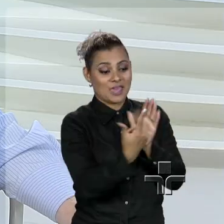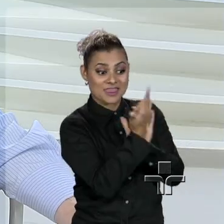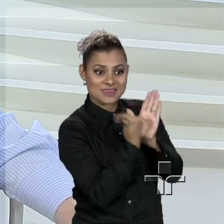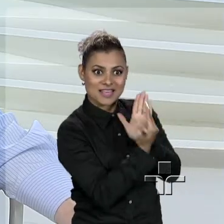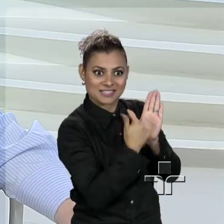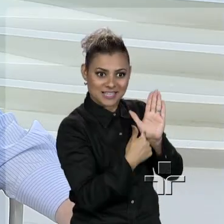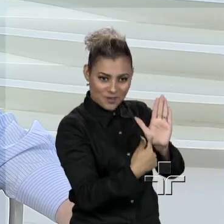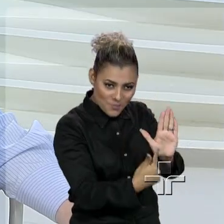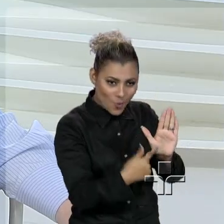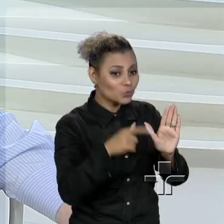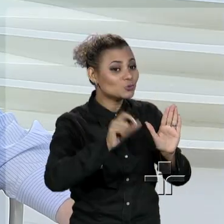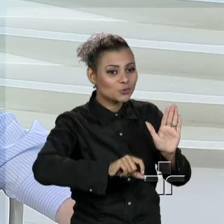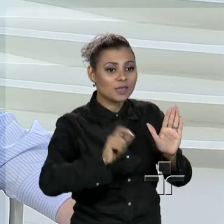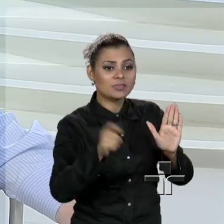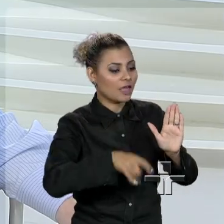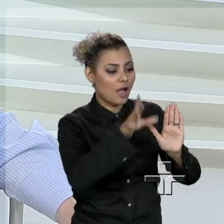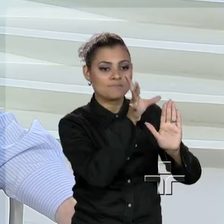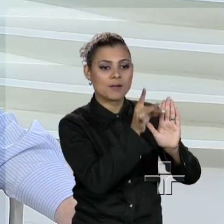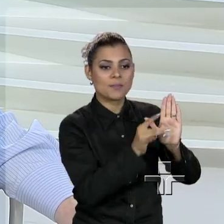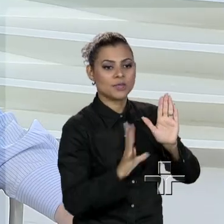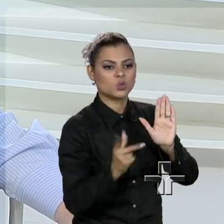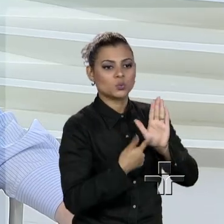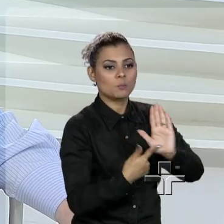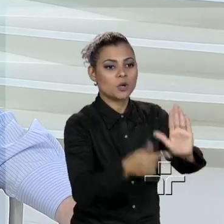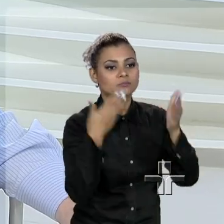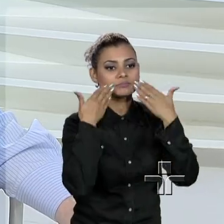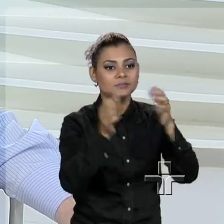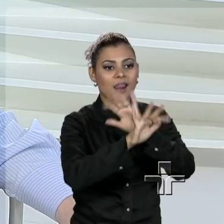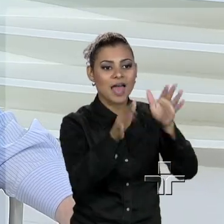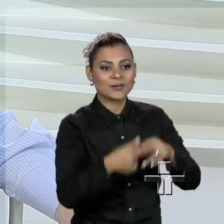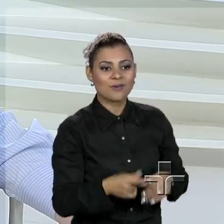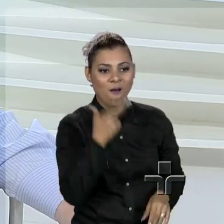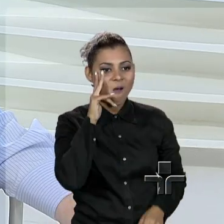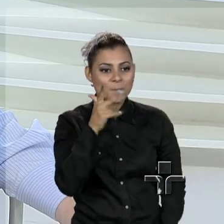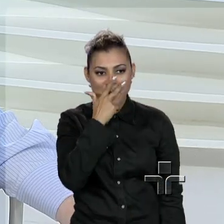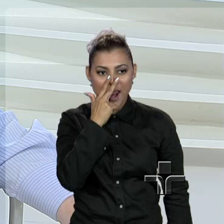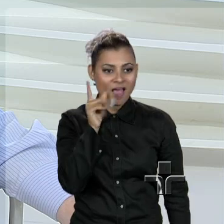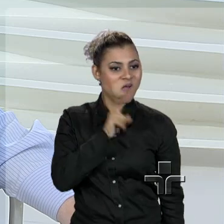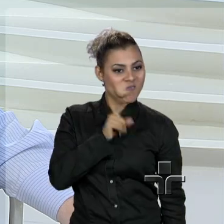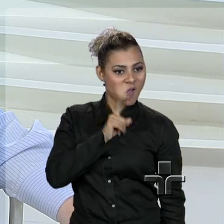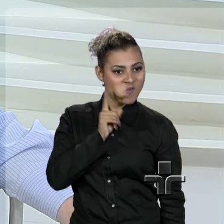desenho, você diz tudo o que quer e maldosamente.